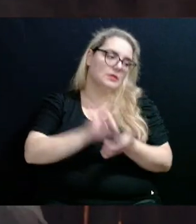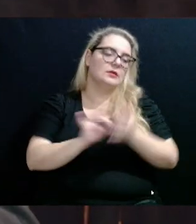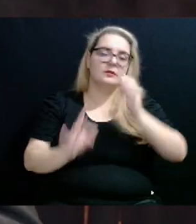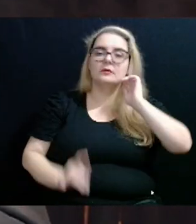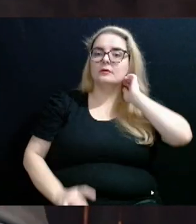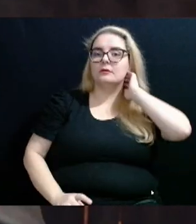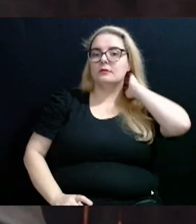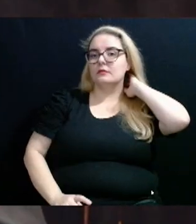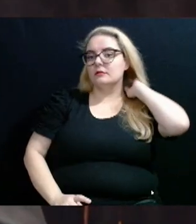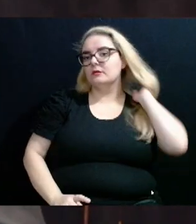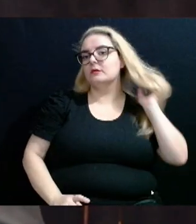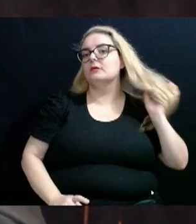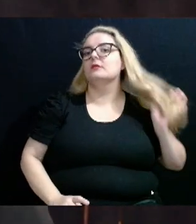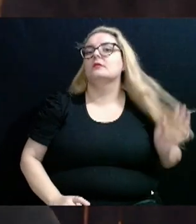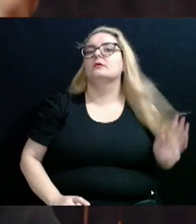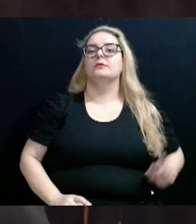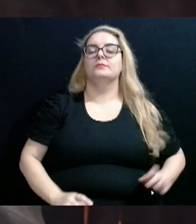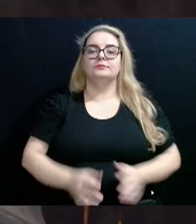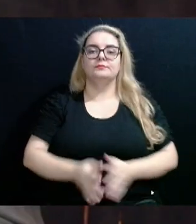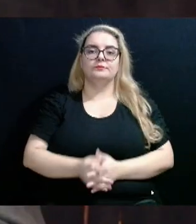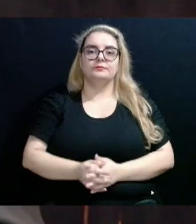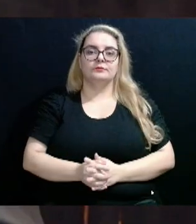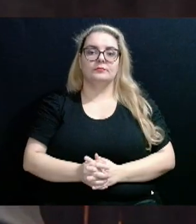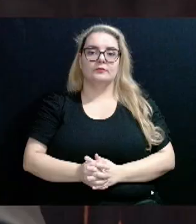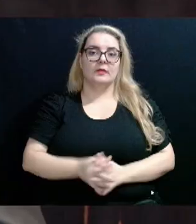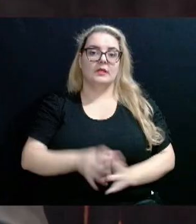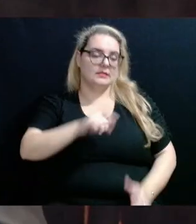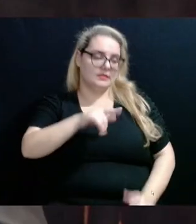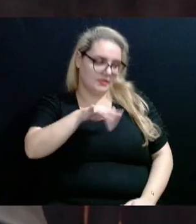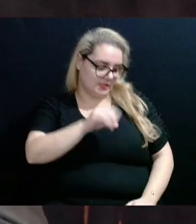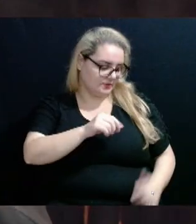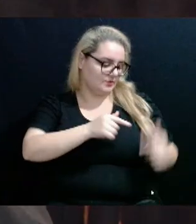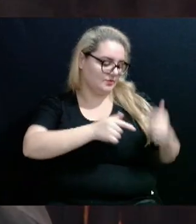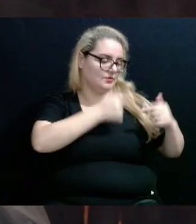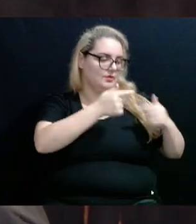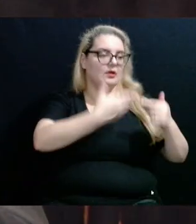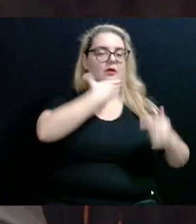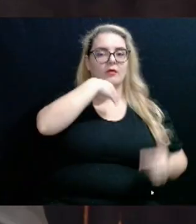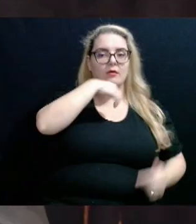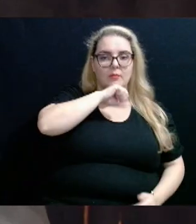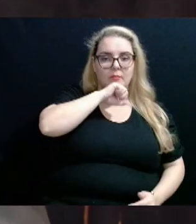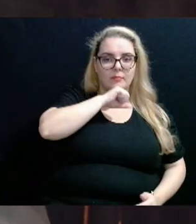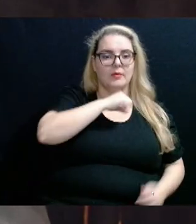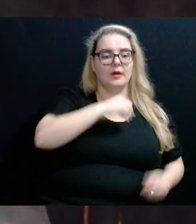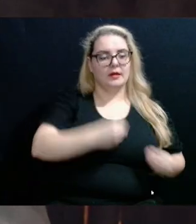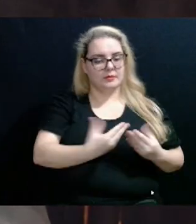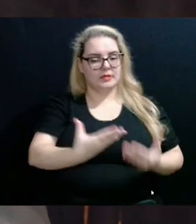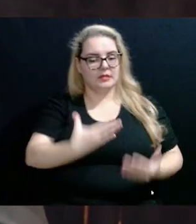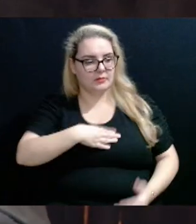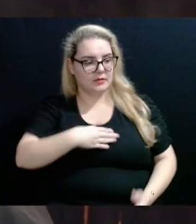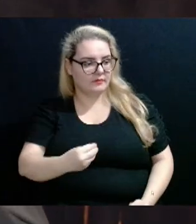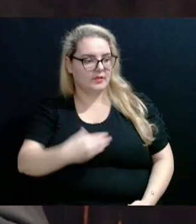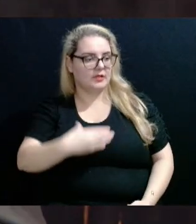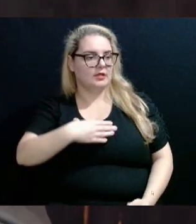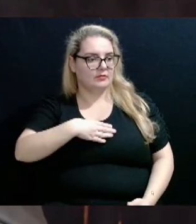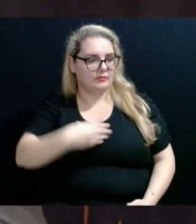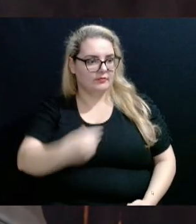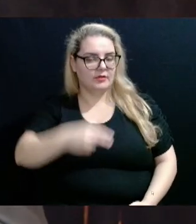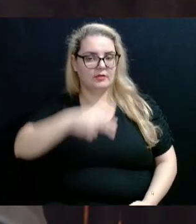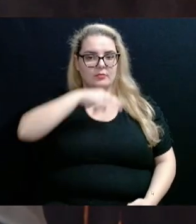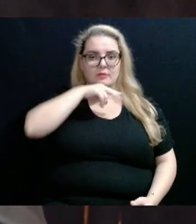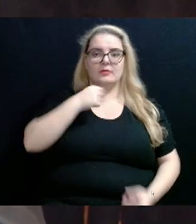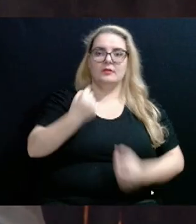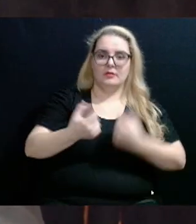esse elo transgeracional, né? Vem de pai para filho, de filho para neto e assim vai indo, né? Eu tenho alguns pacientes que eles são